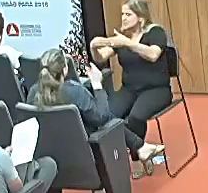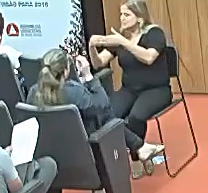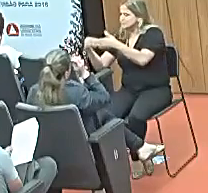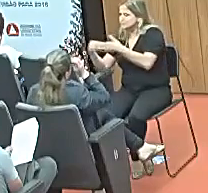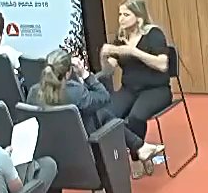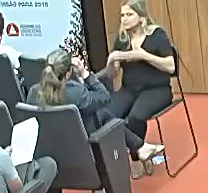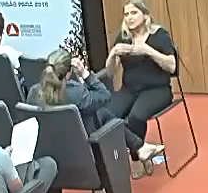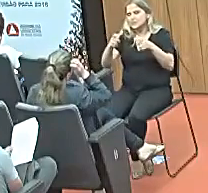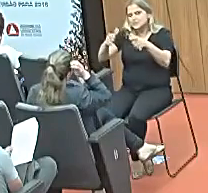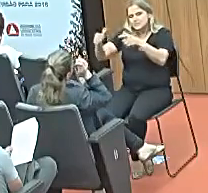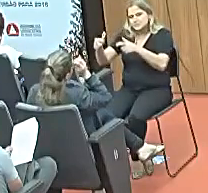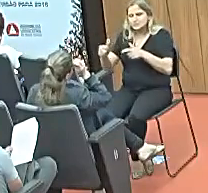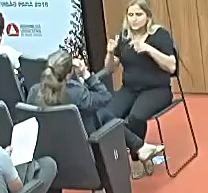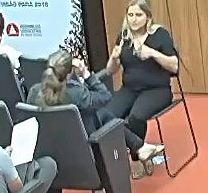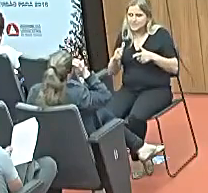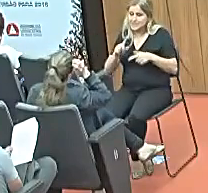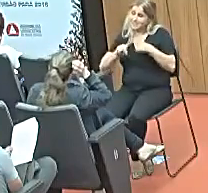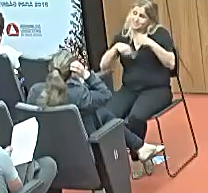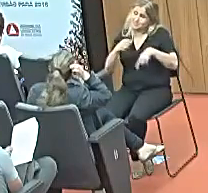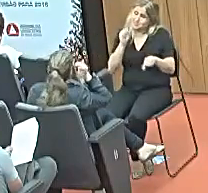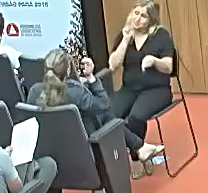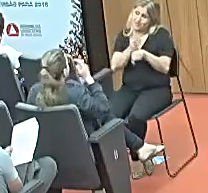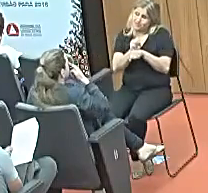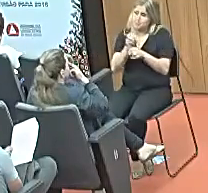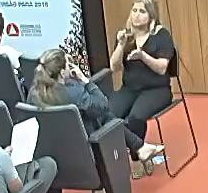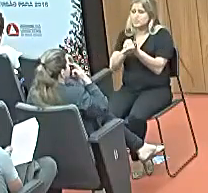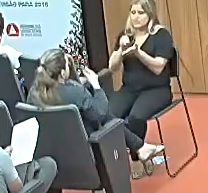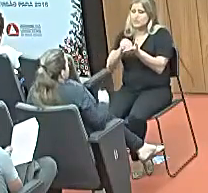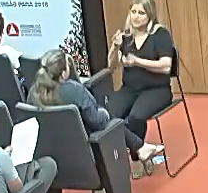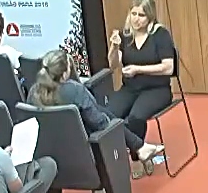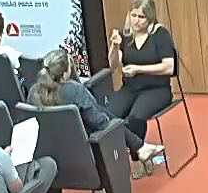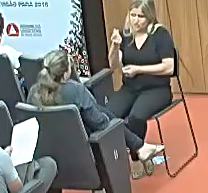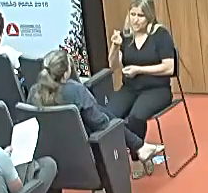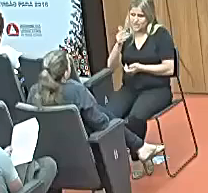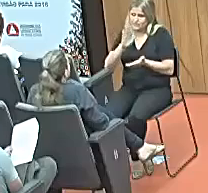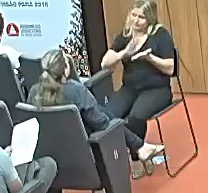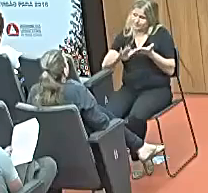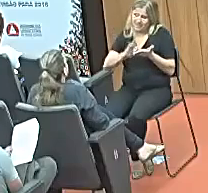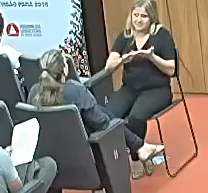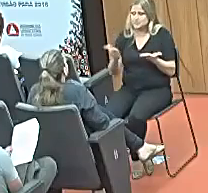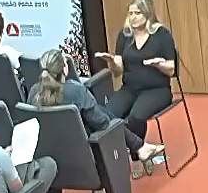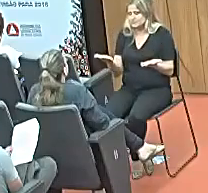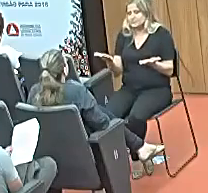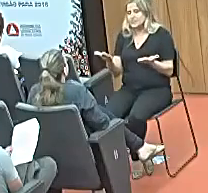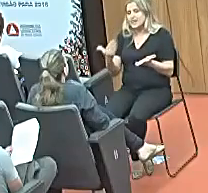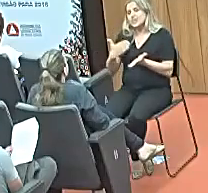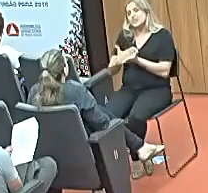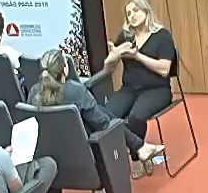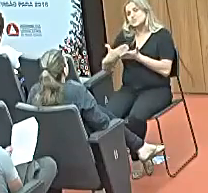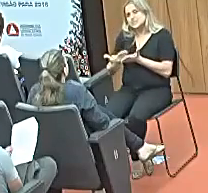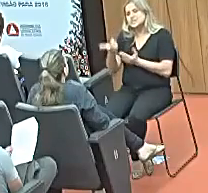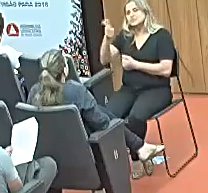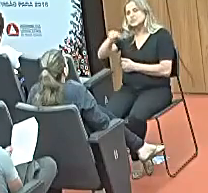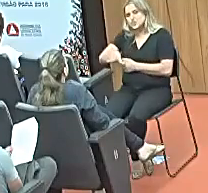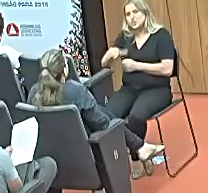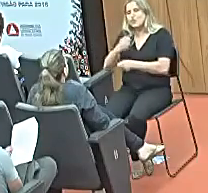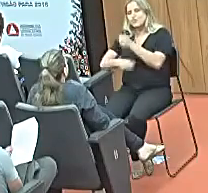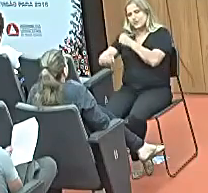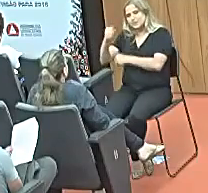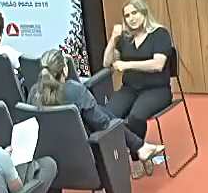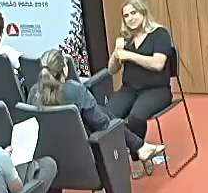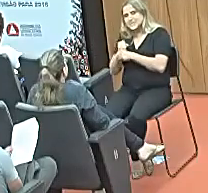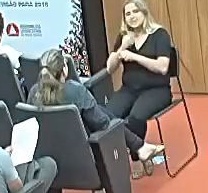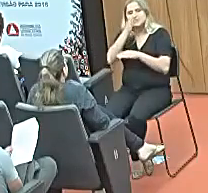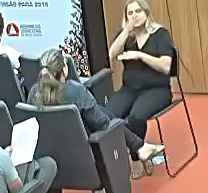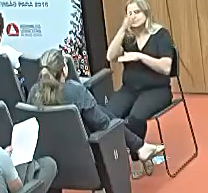depois parou devido à questão da crise mesmo contenção de despesas nós reiniciamos esse processo vai passar de ir às